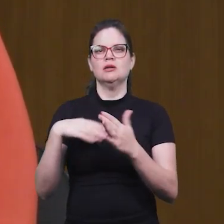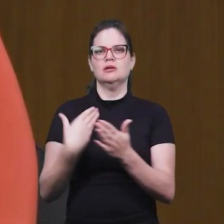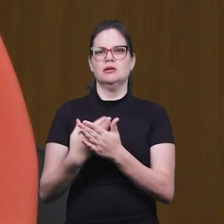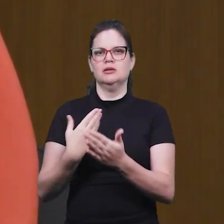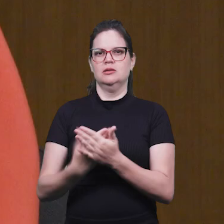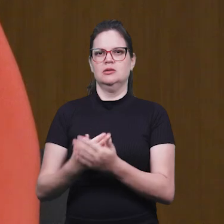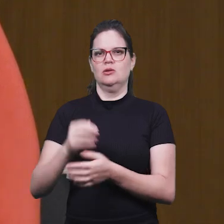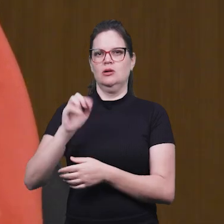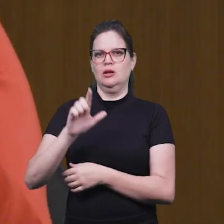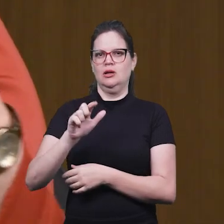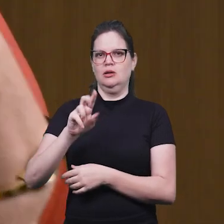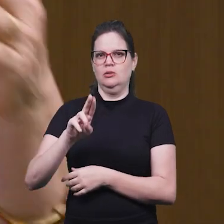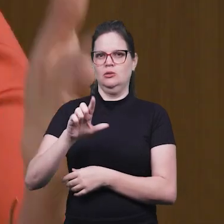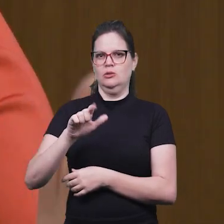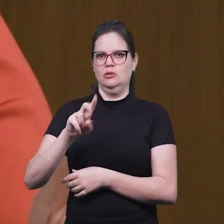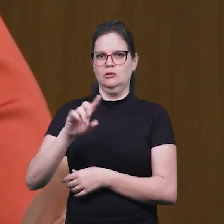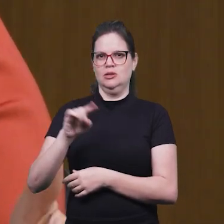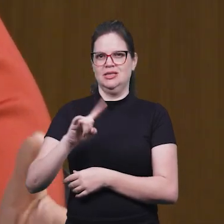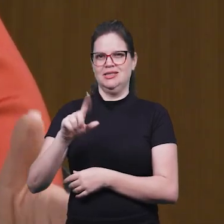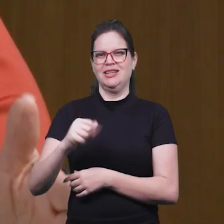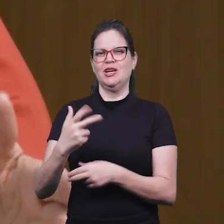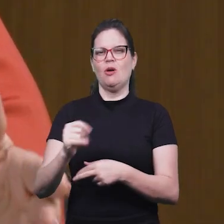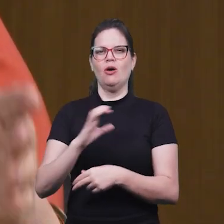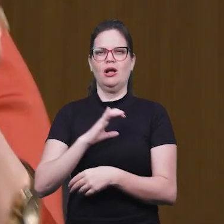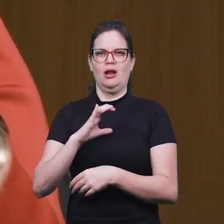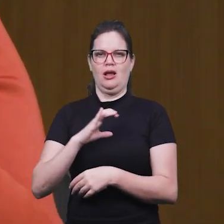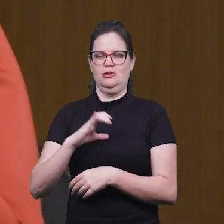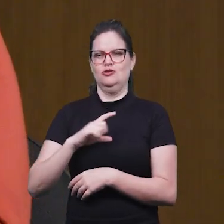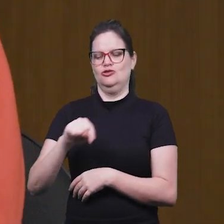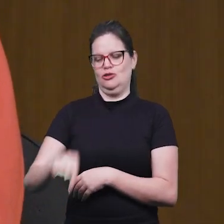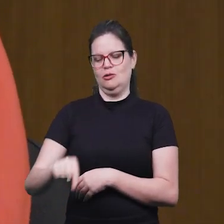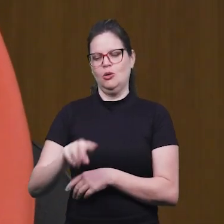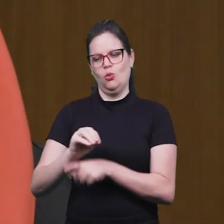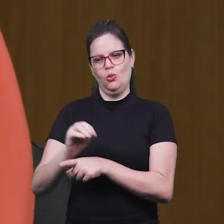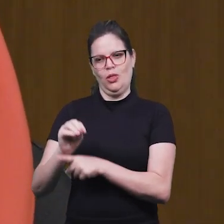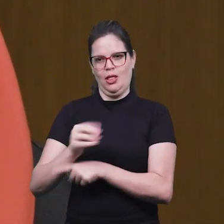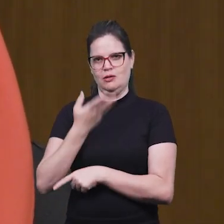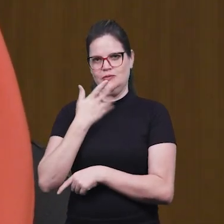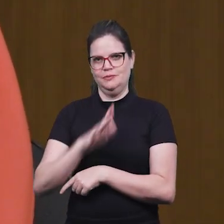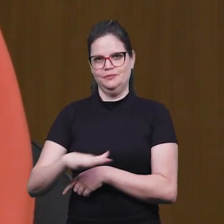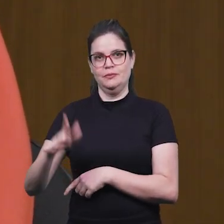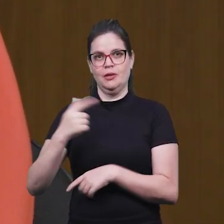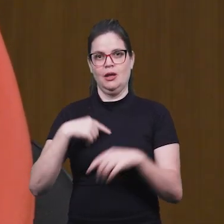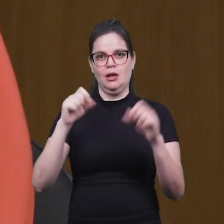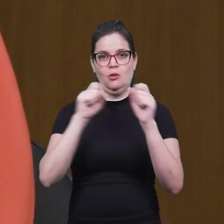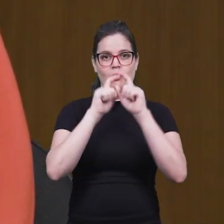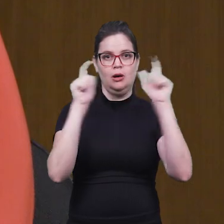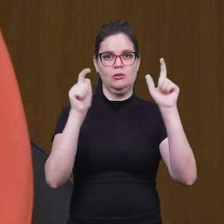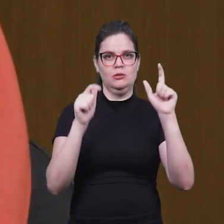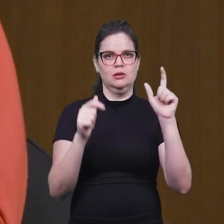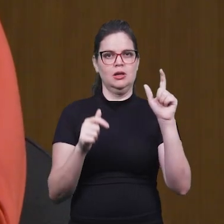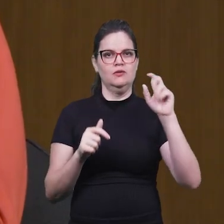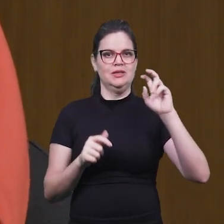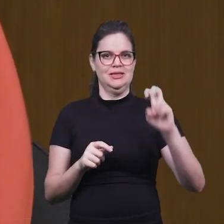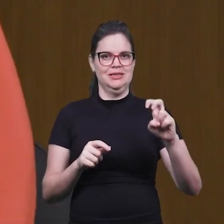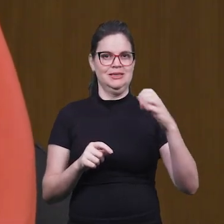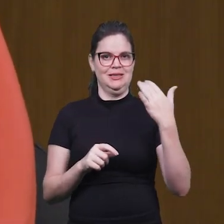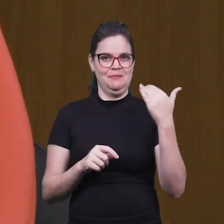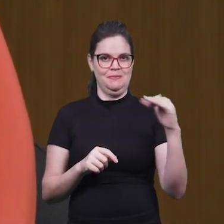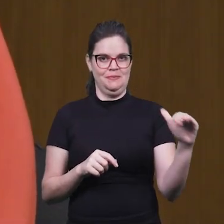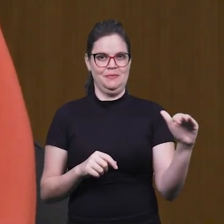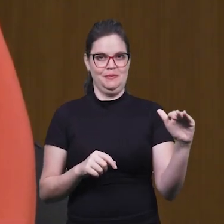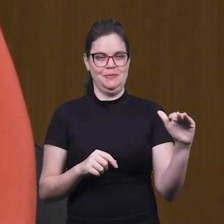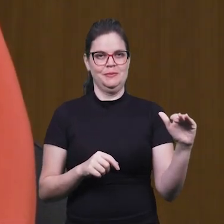maternal. Eu trabalhava, acordava 6 horas da manhã, 5:30. 6